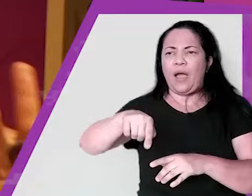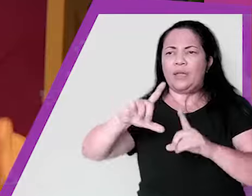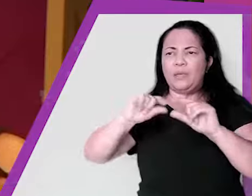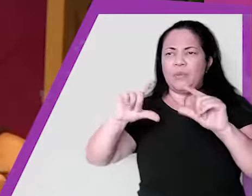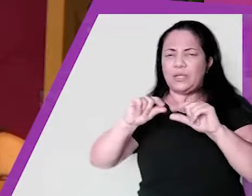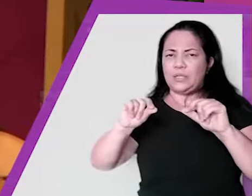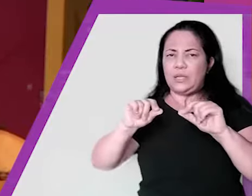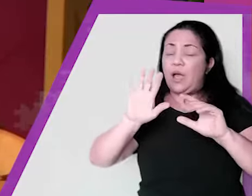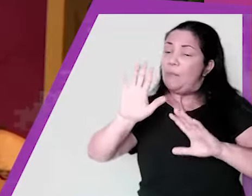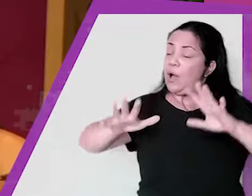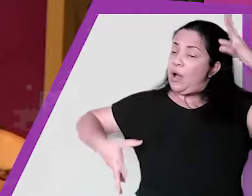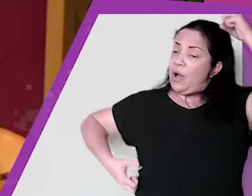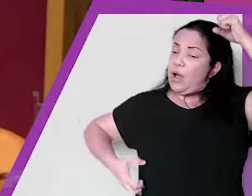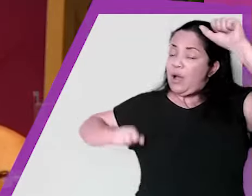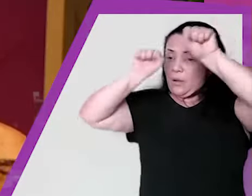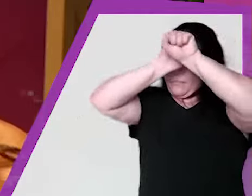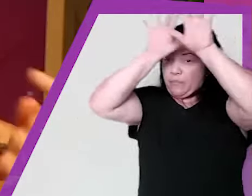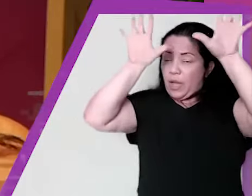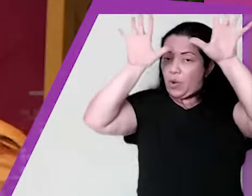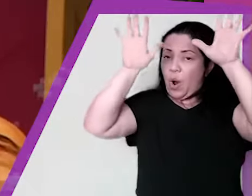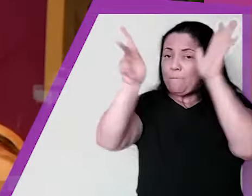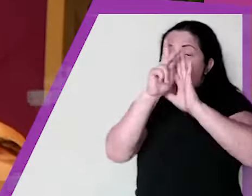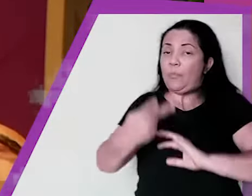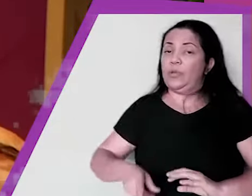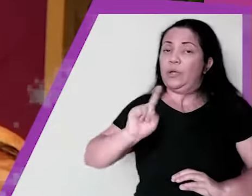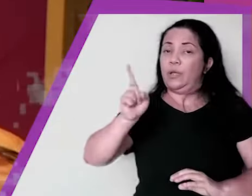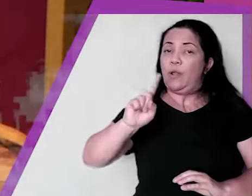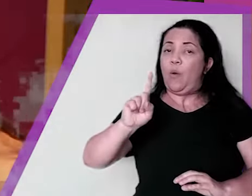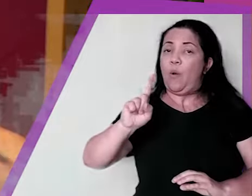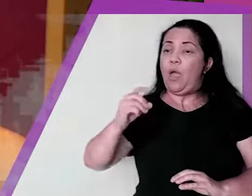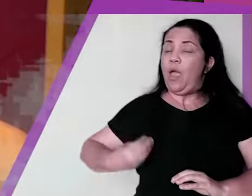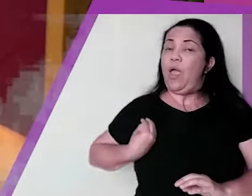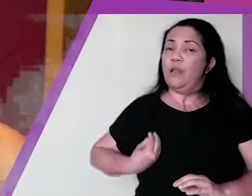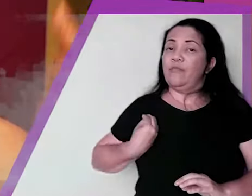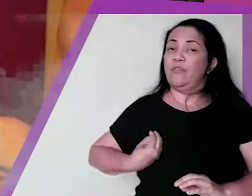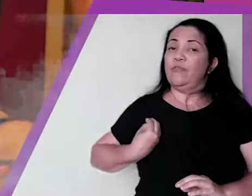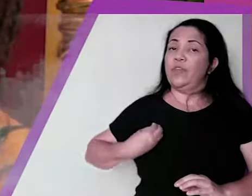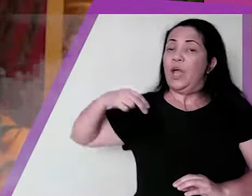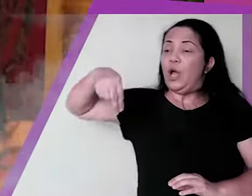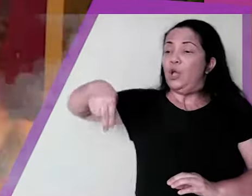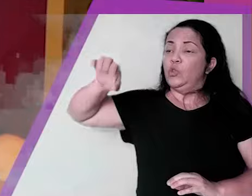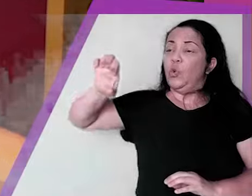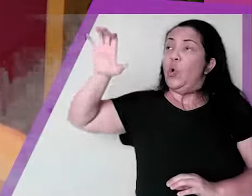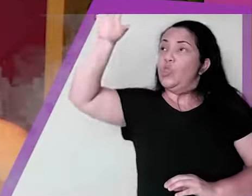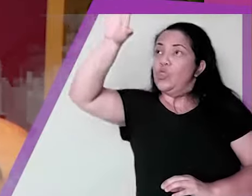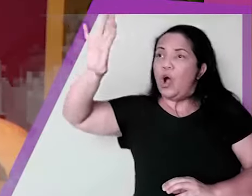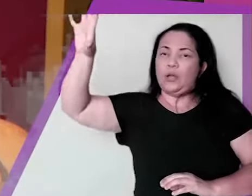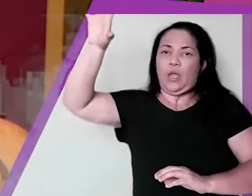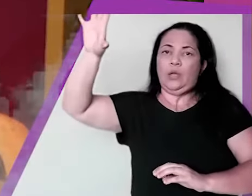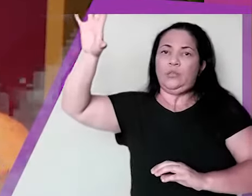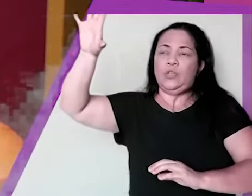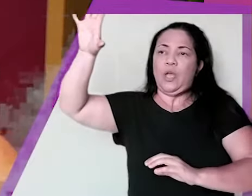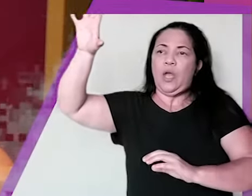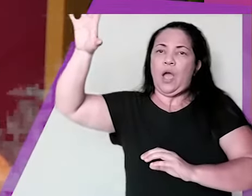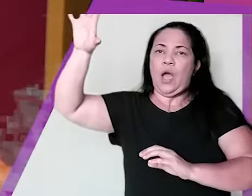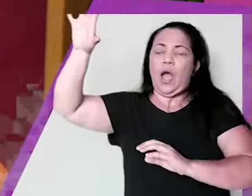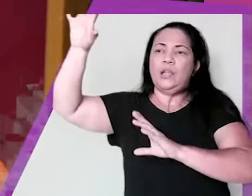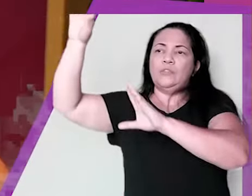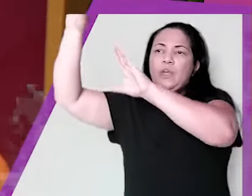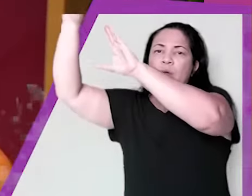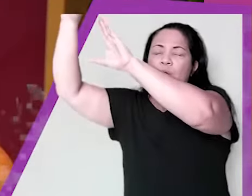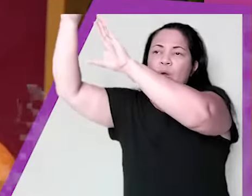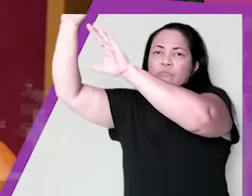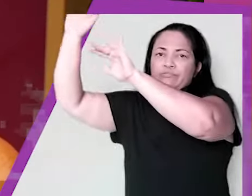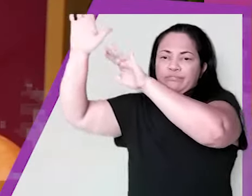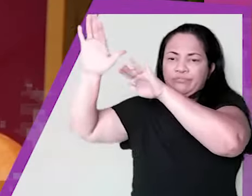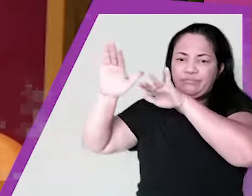muita gente que vê esses micos na cidade, né? Esse mico que a gente vê, ele não é um mico daqui, ele é um mico que veio do Nordeste e deslocou os micos que